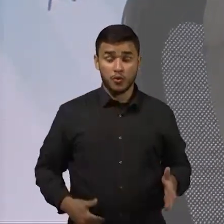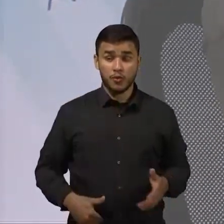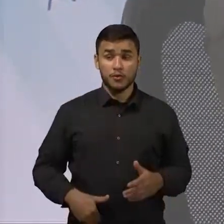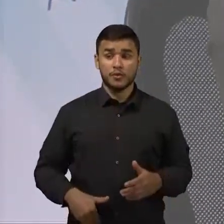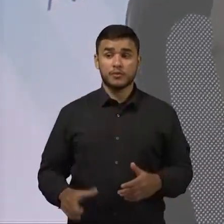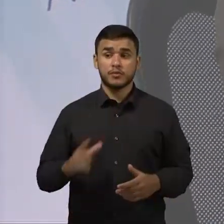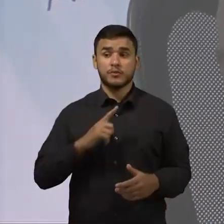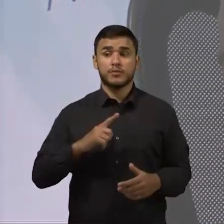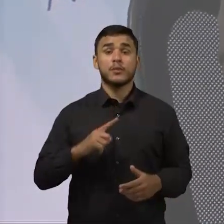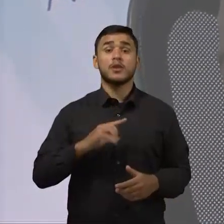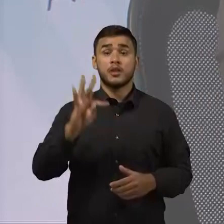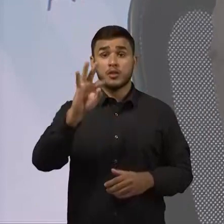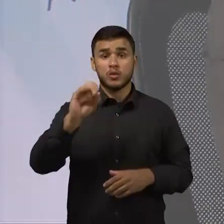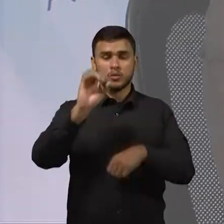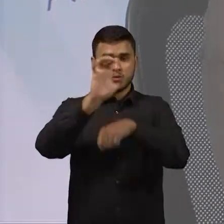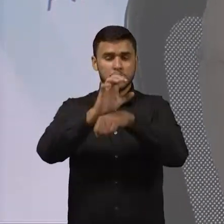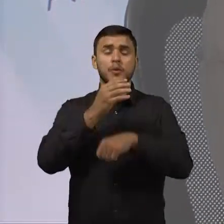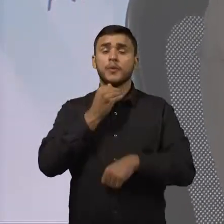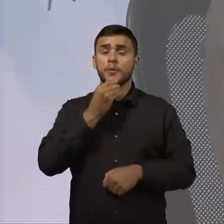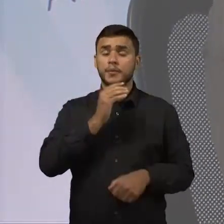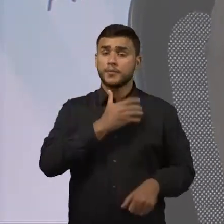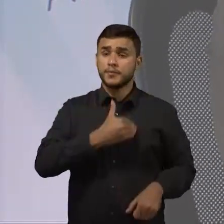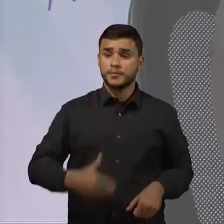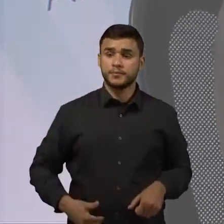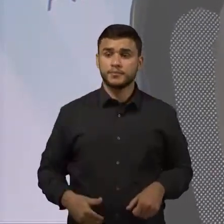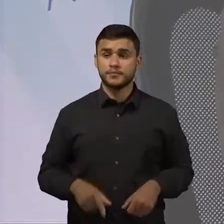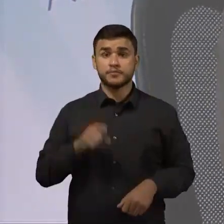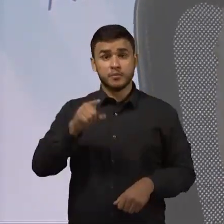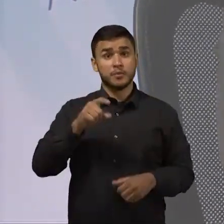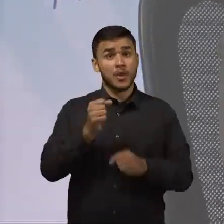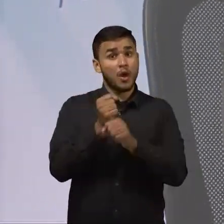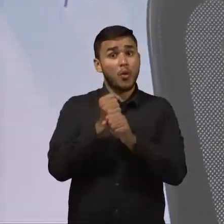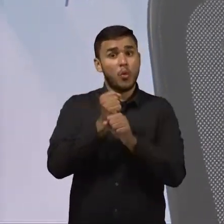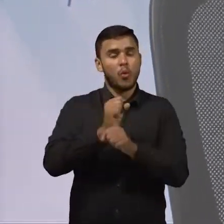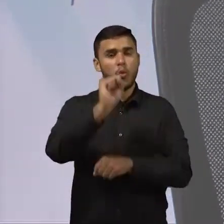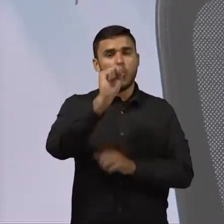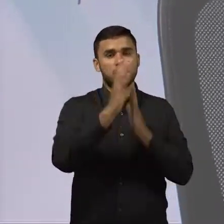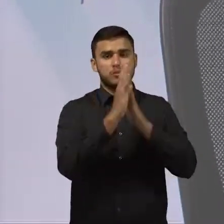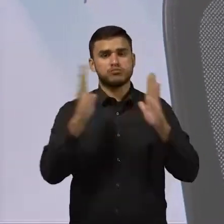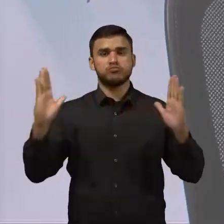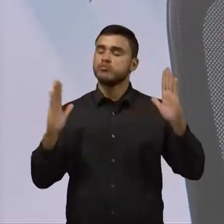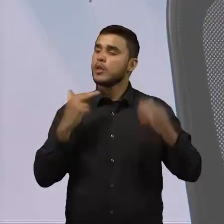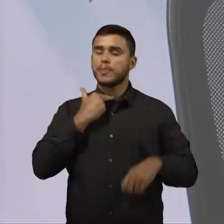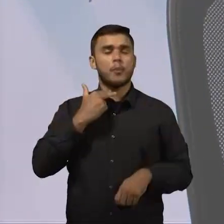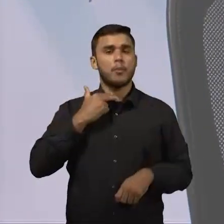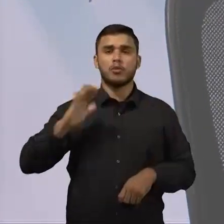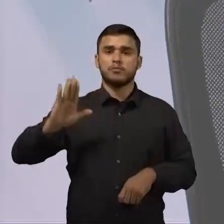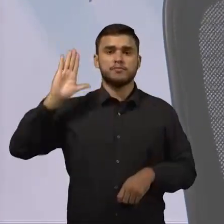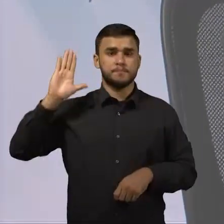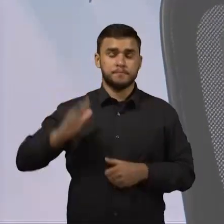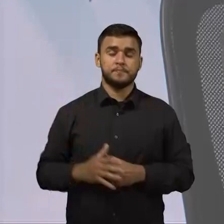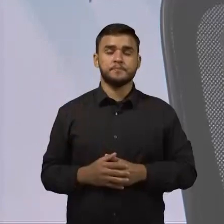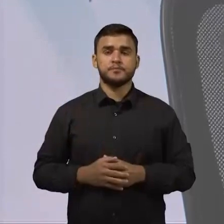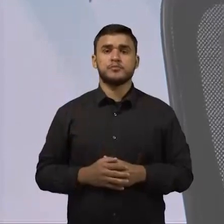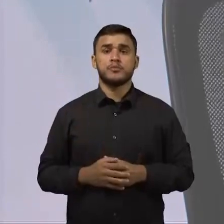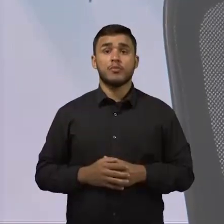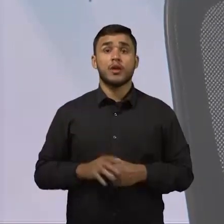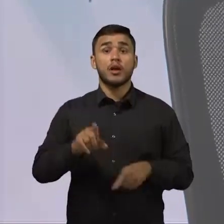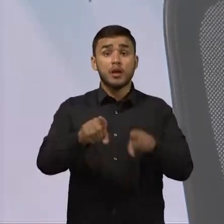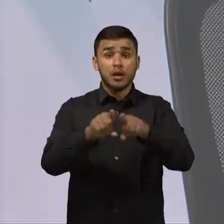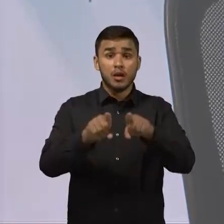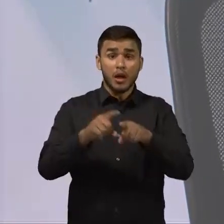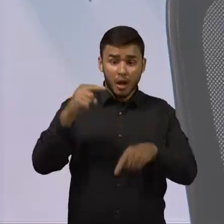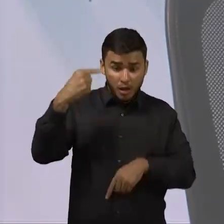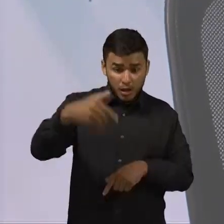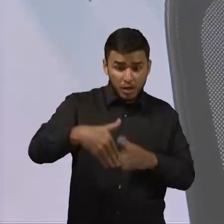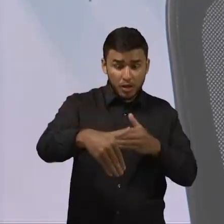tem 2 efeitos graves em cima dele. Primeiro, a inelegibilidade por 8 anos, porque foi cassado pela Justiça Eleitoral. Segundo, o impedimento de ser